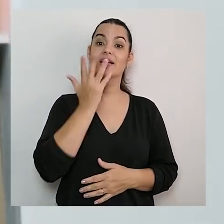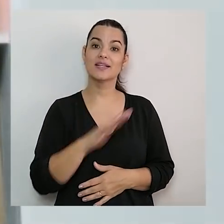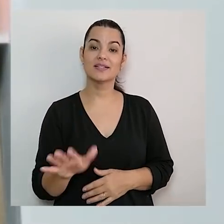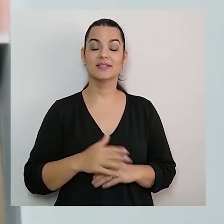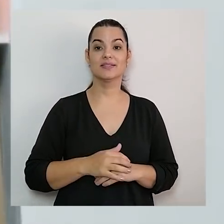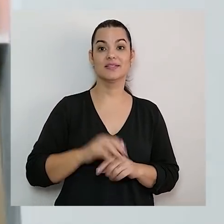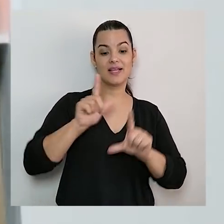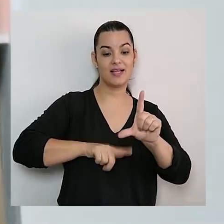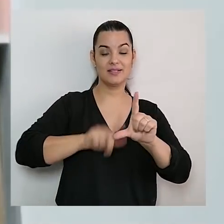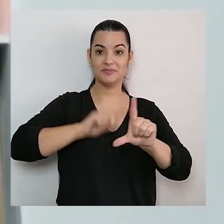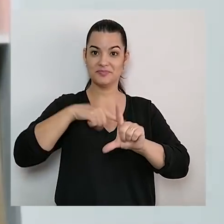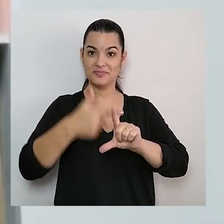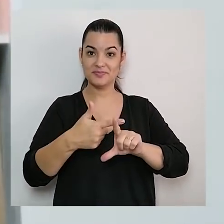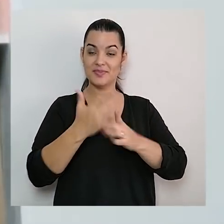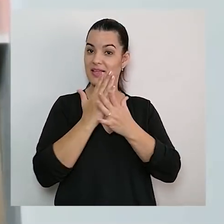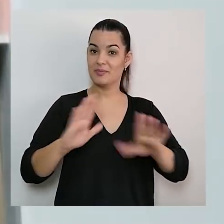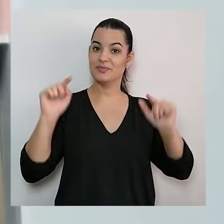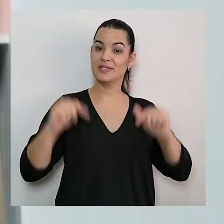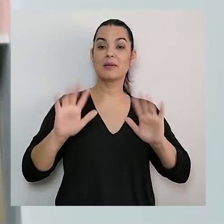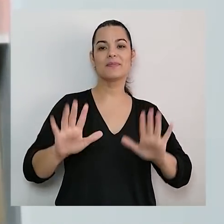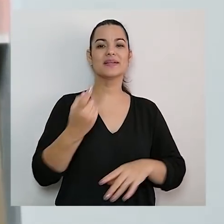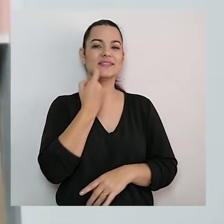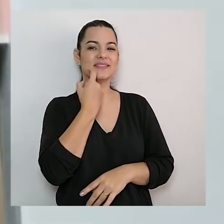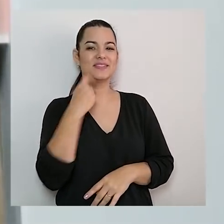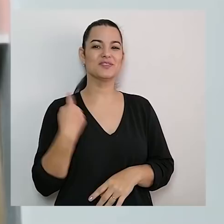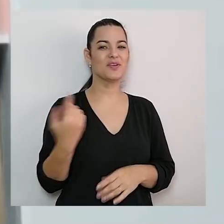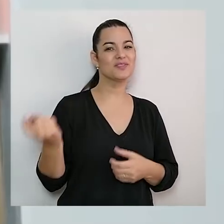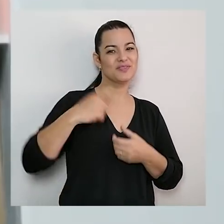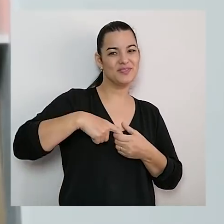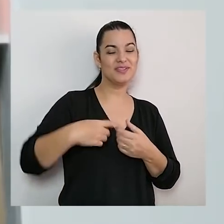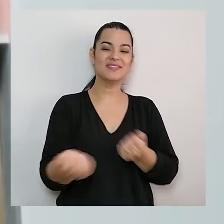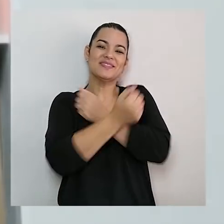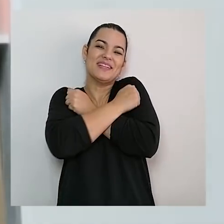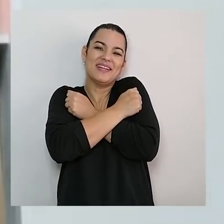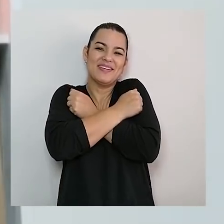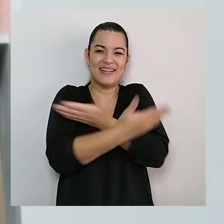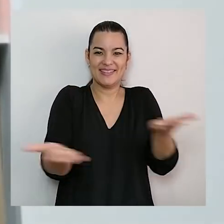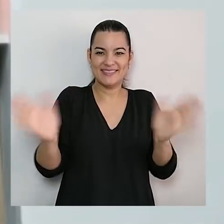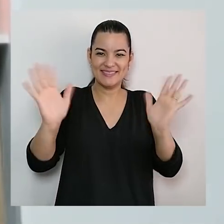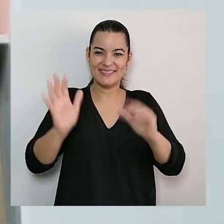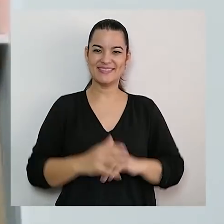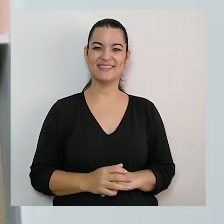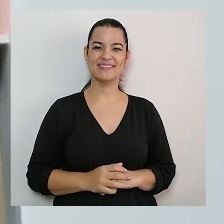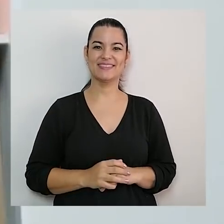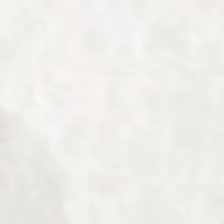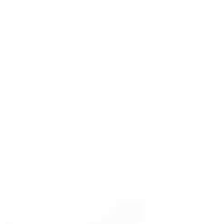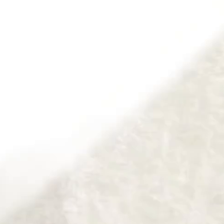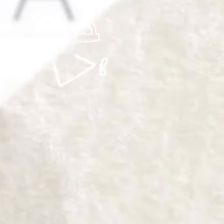Crianças, o Além das Letras vai ficando por aqui, mas na sexta-feira nós estamos de volta. Um grande abraço para vocês e até